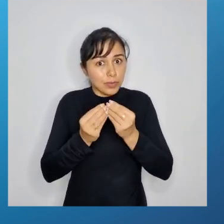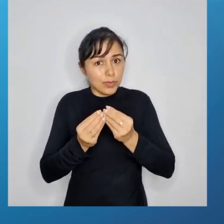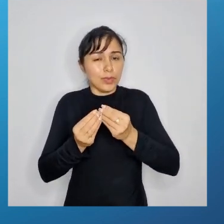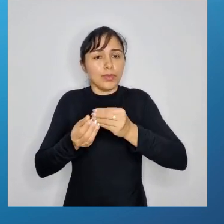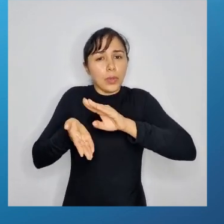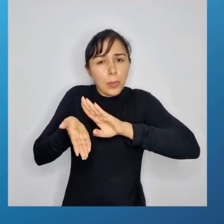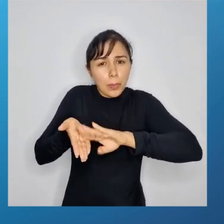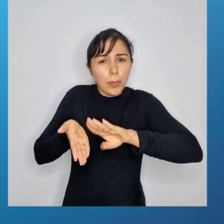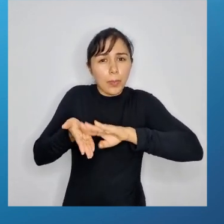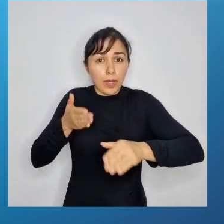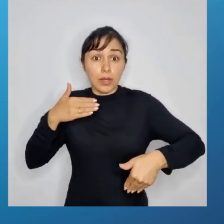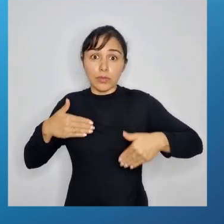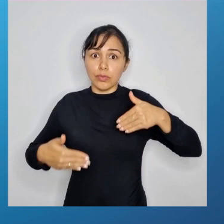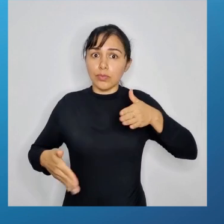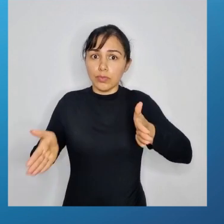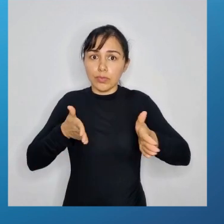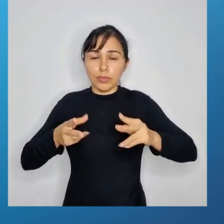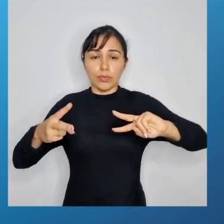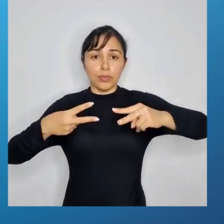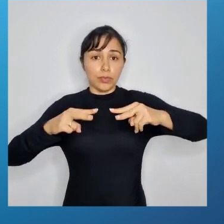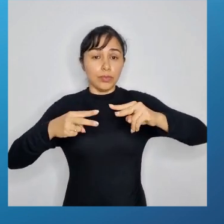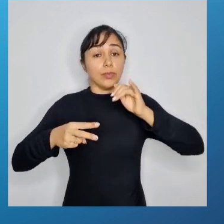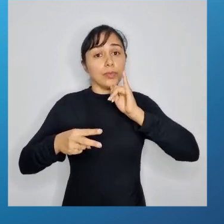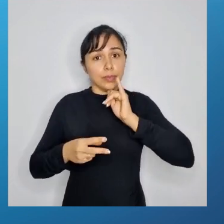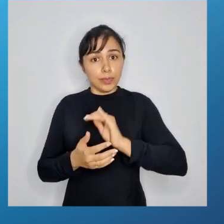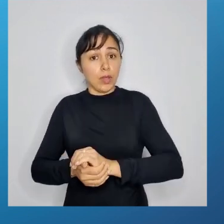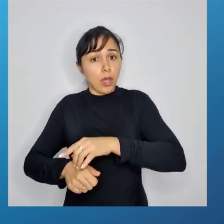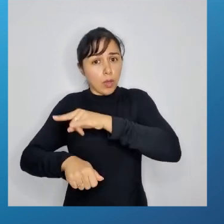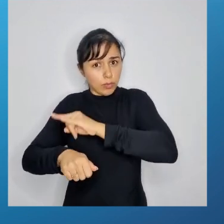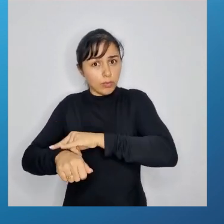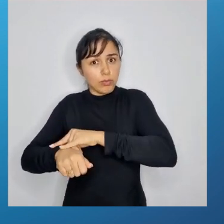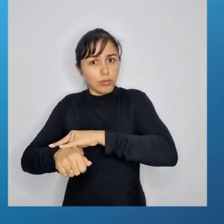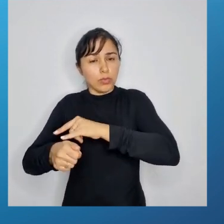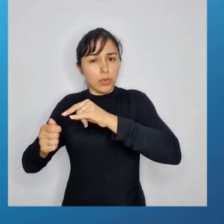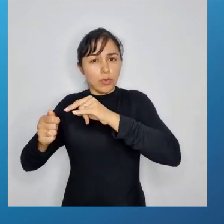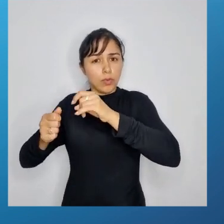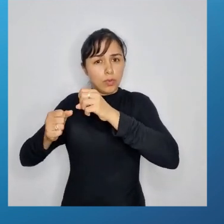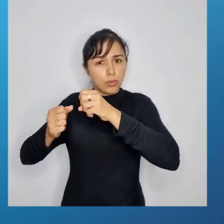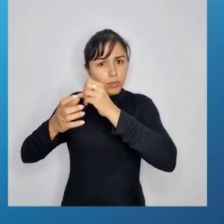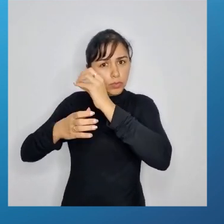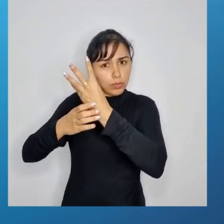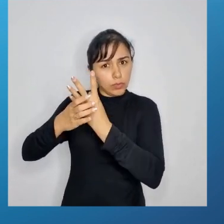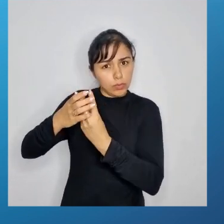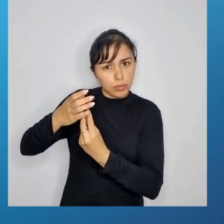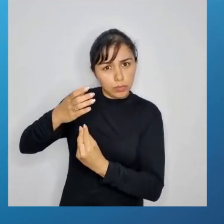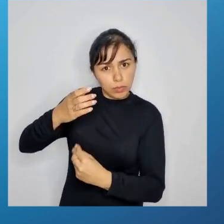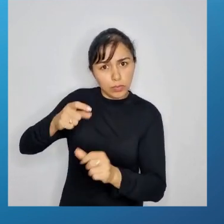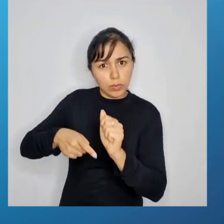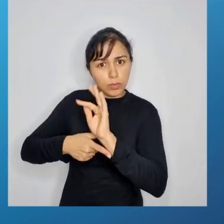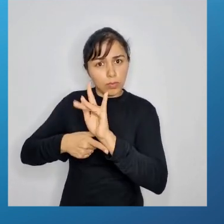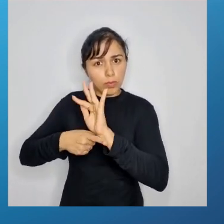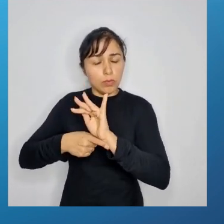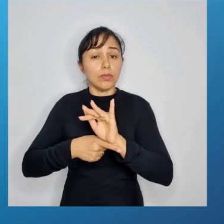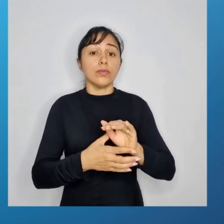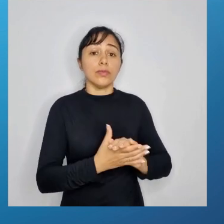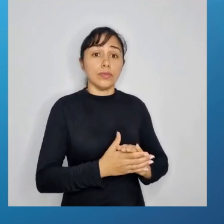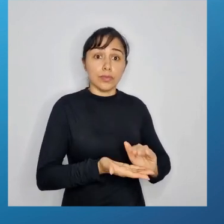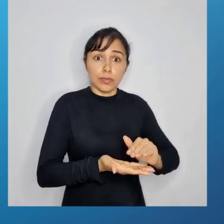liberada através desses organismos. Fase de girino, amônia, e quando está na fase adulta,